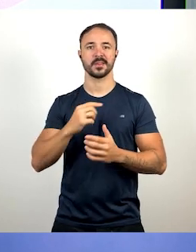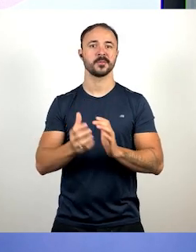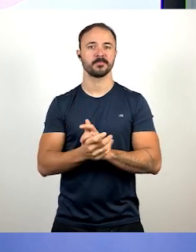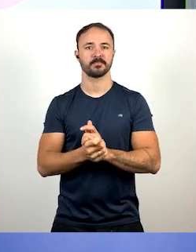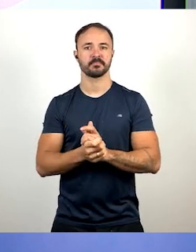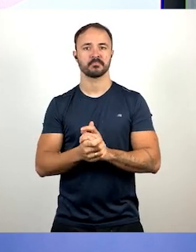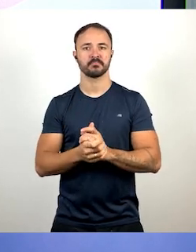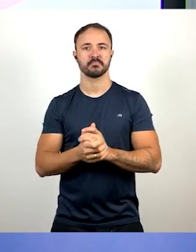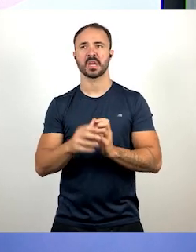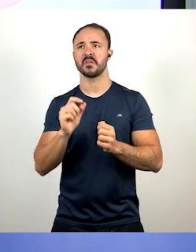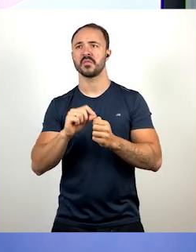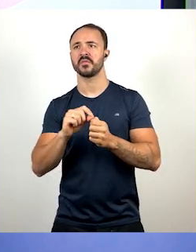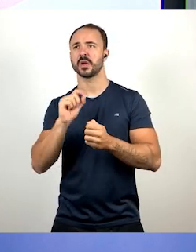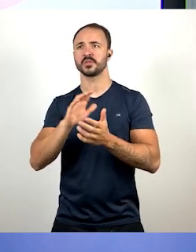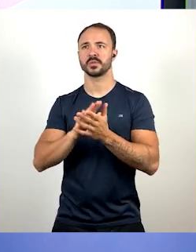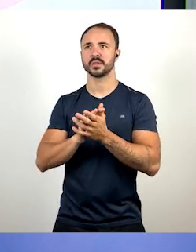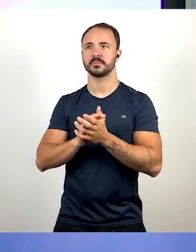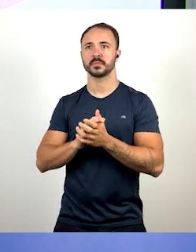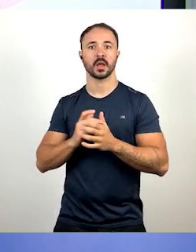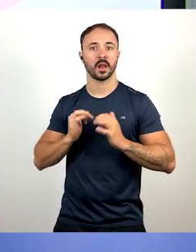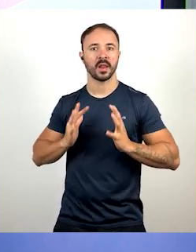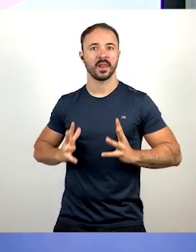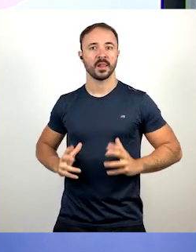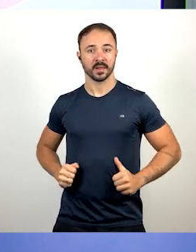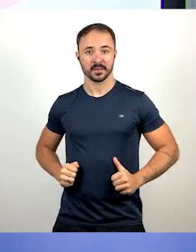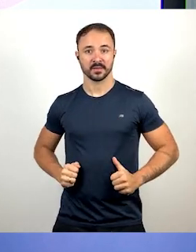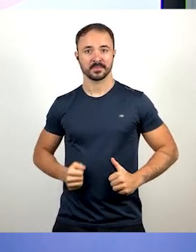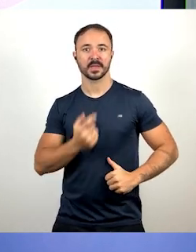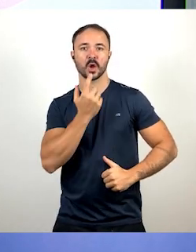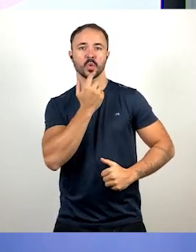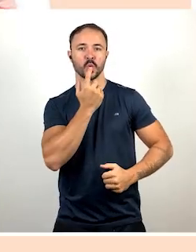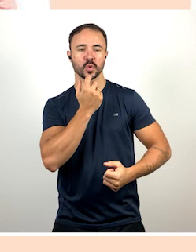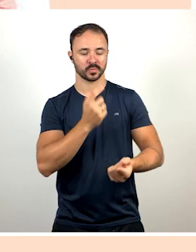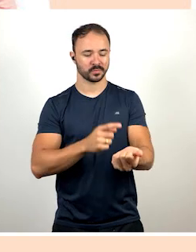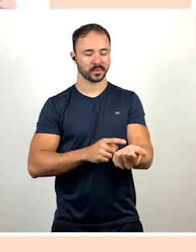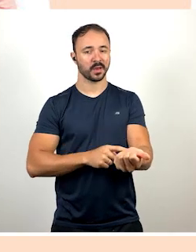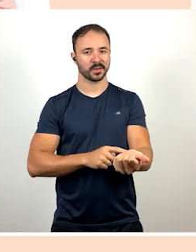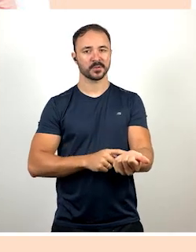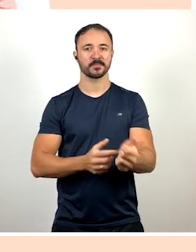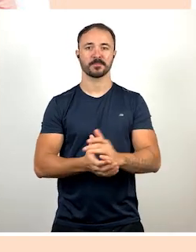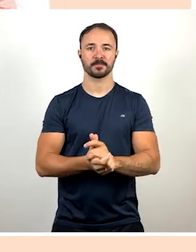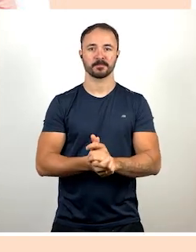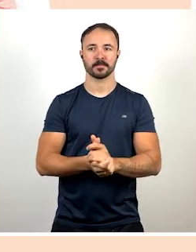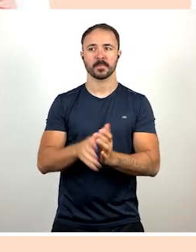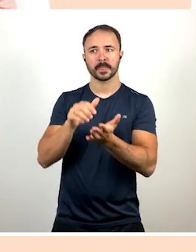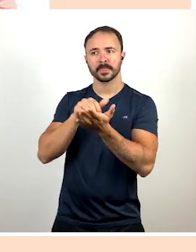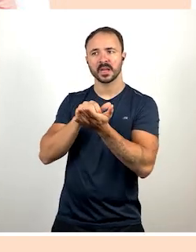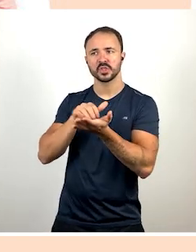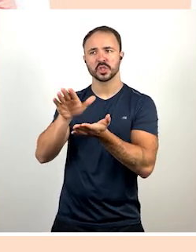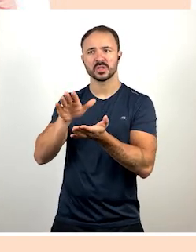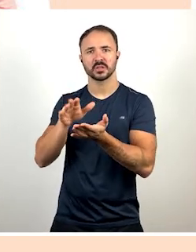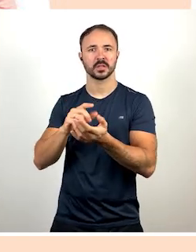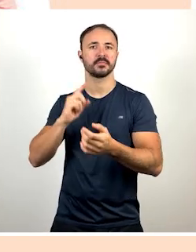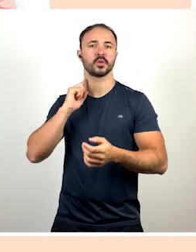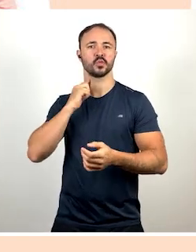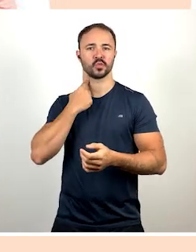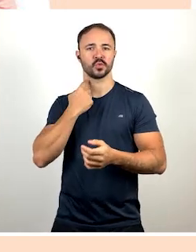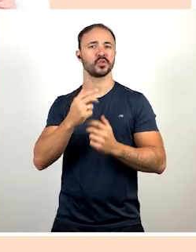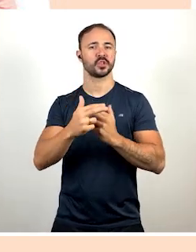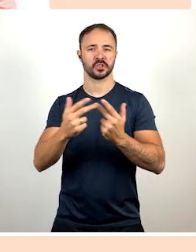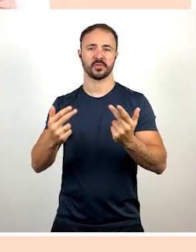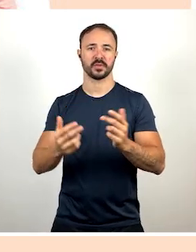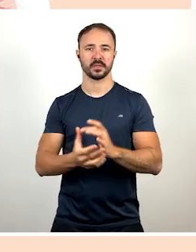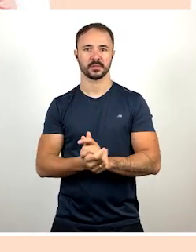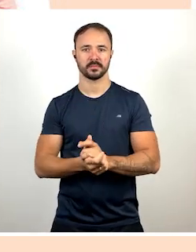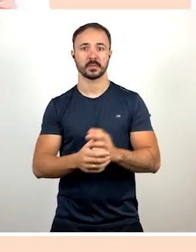fazem a filtração desse sangue, tirando então as impurezas. São